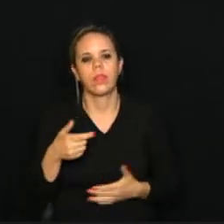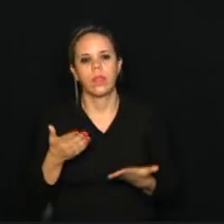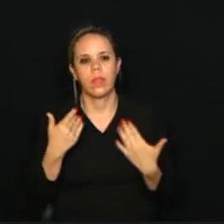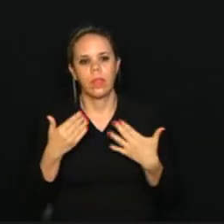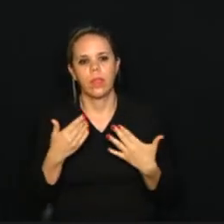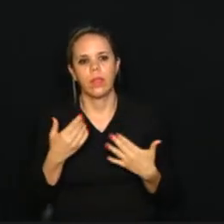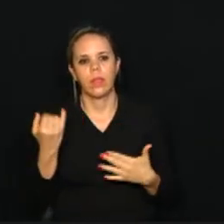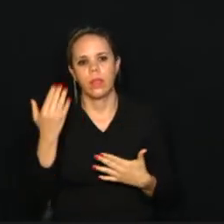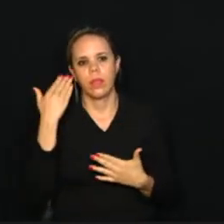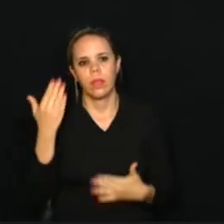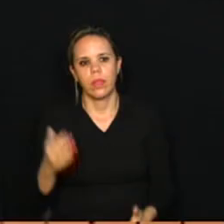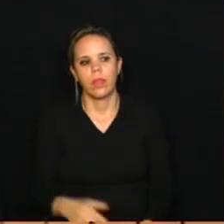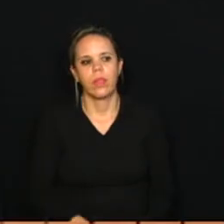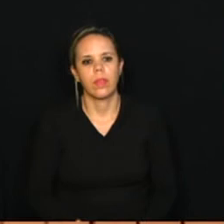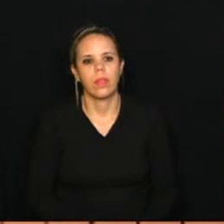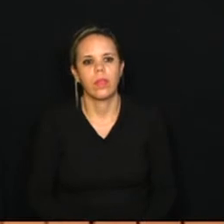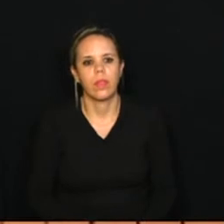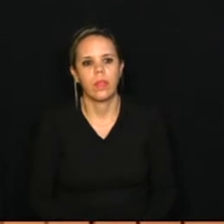Muito obrigado.